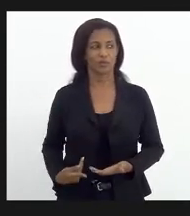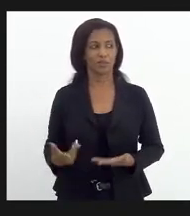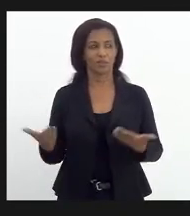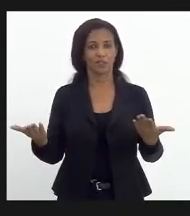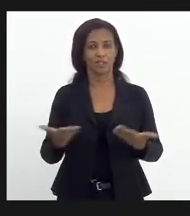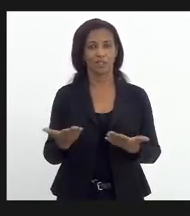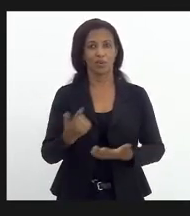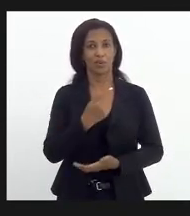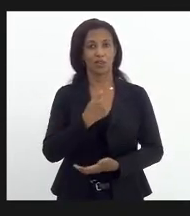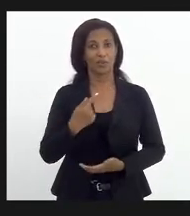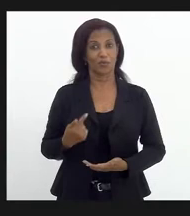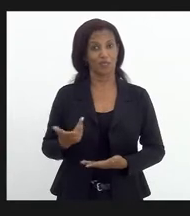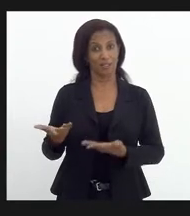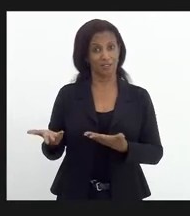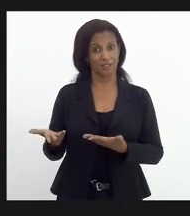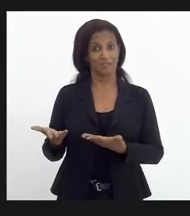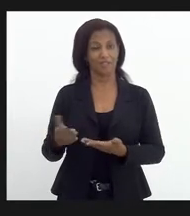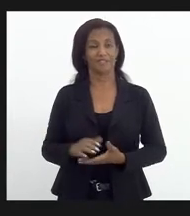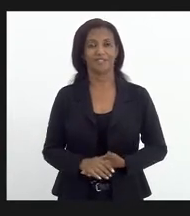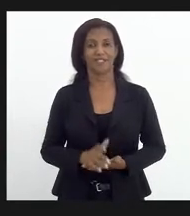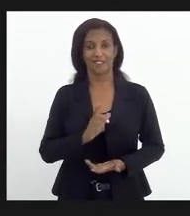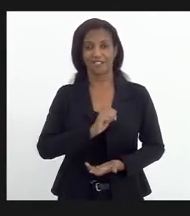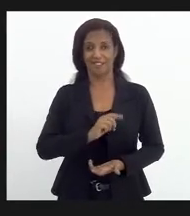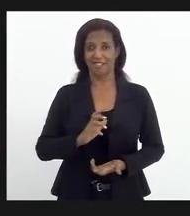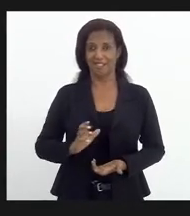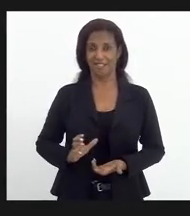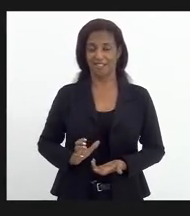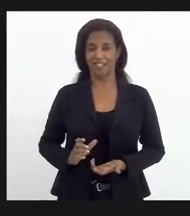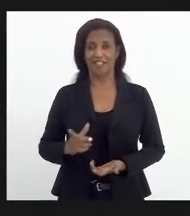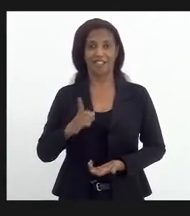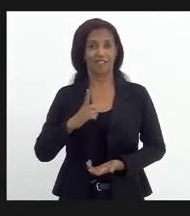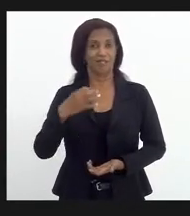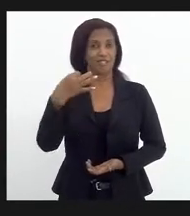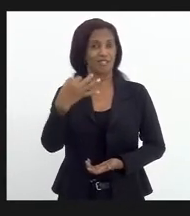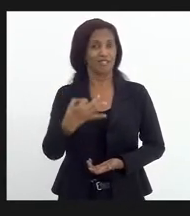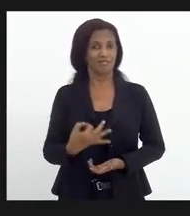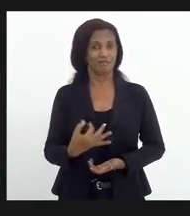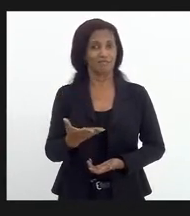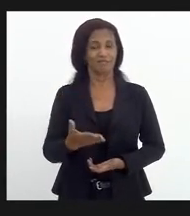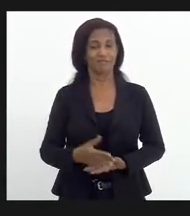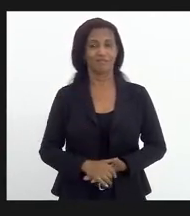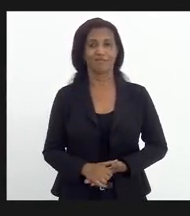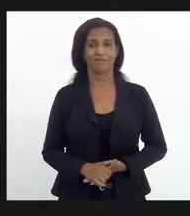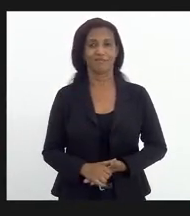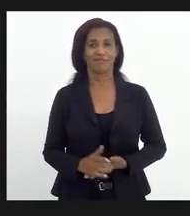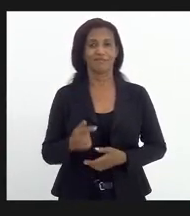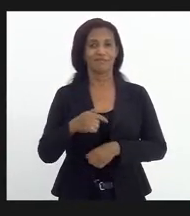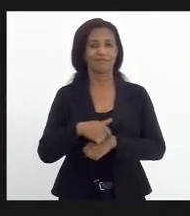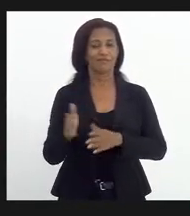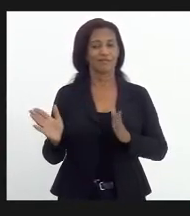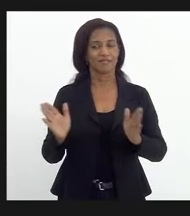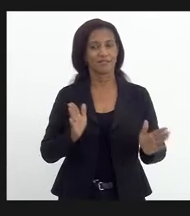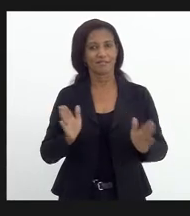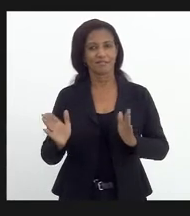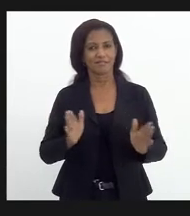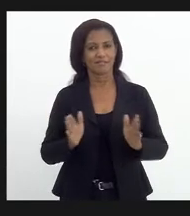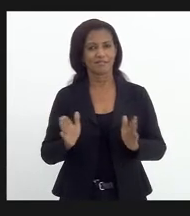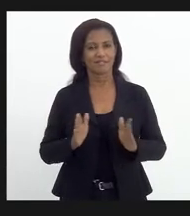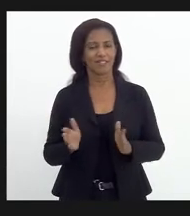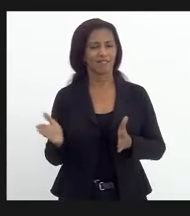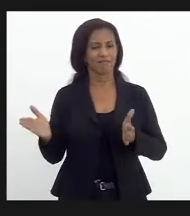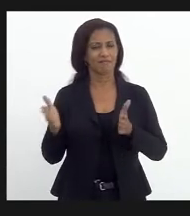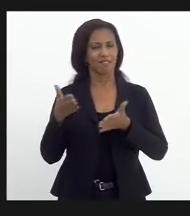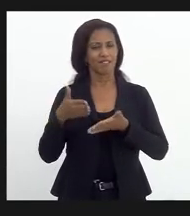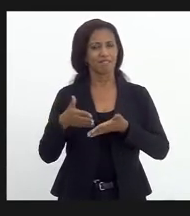agora é governador em exercício, e tenho certeza que nesse período que ele ficar na